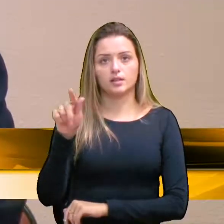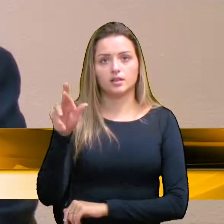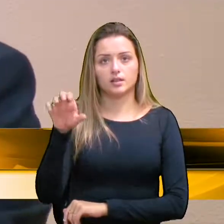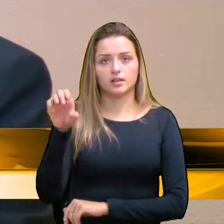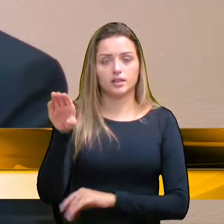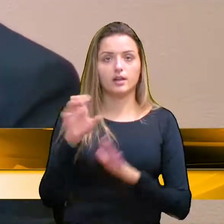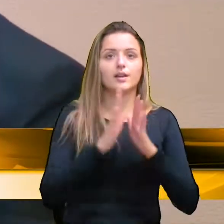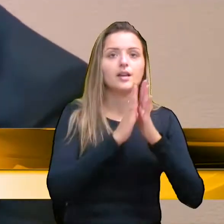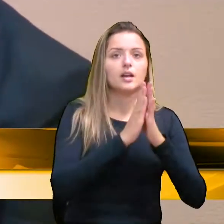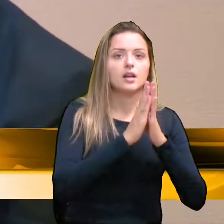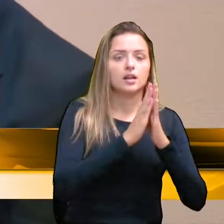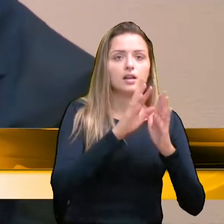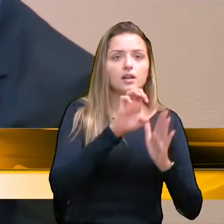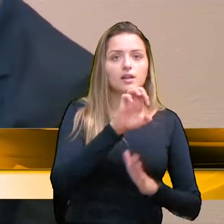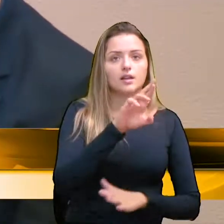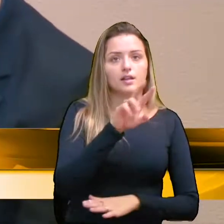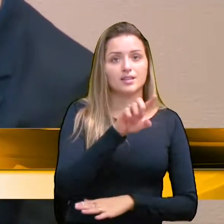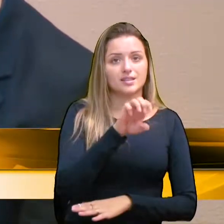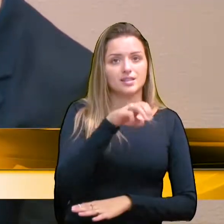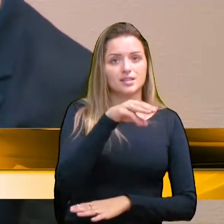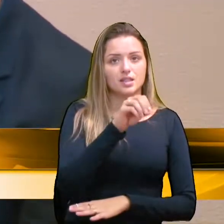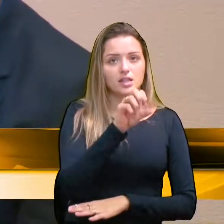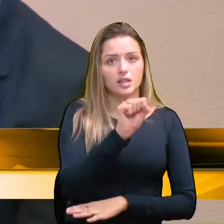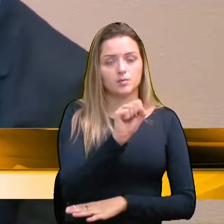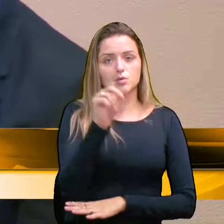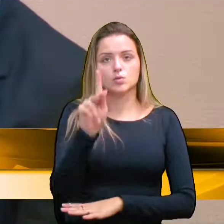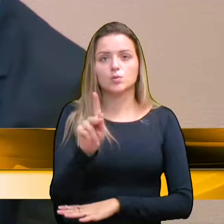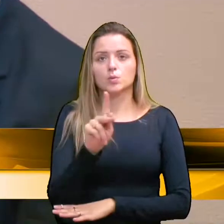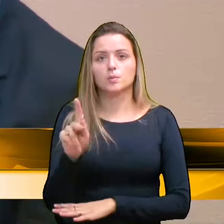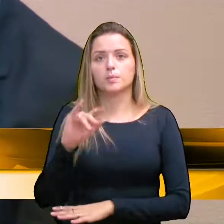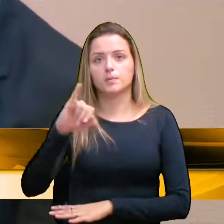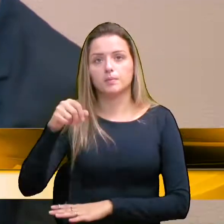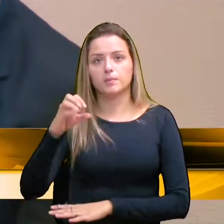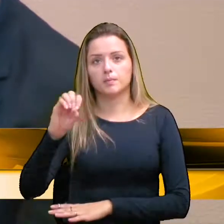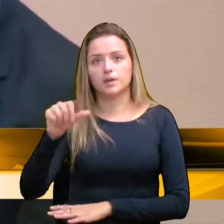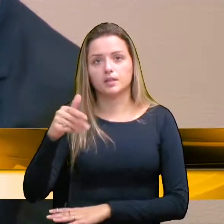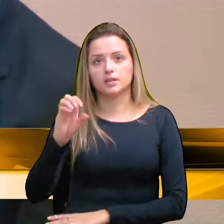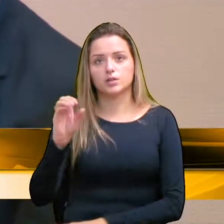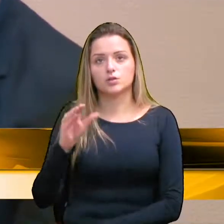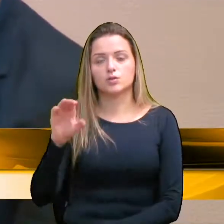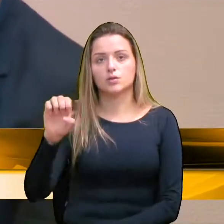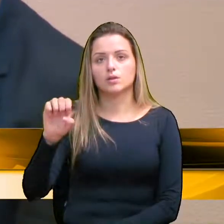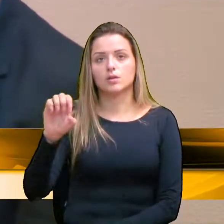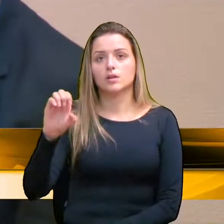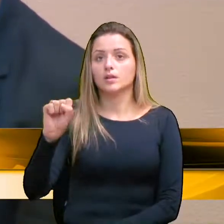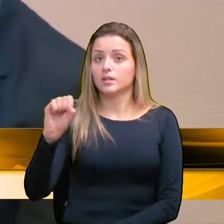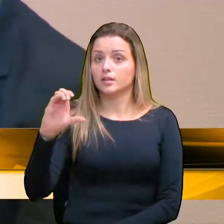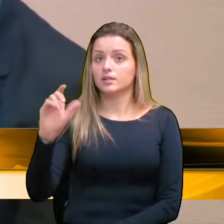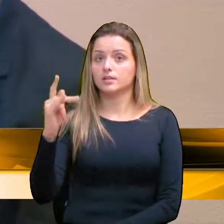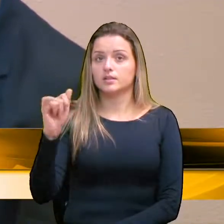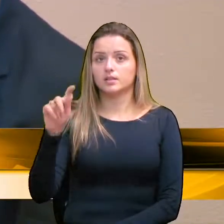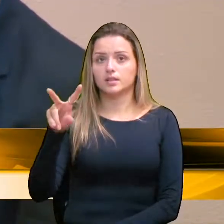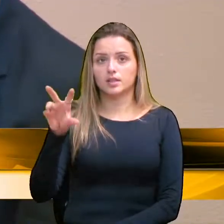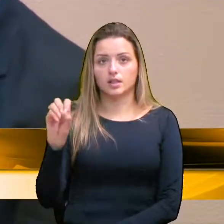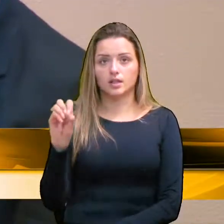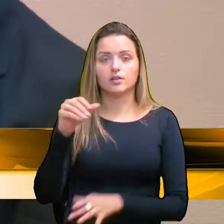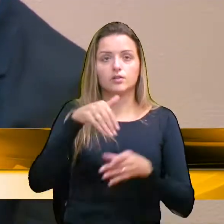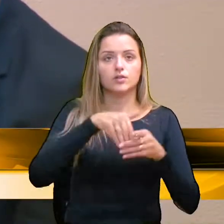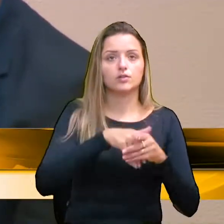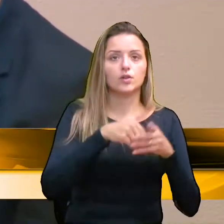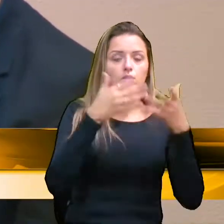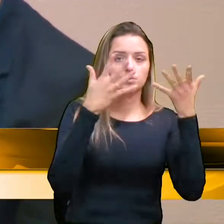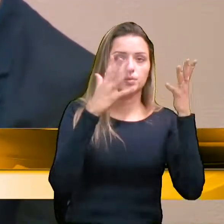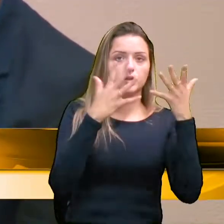Rezemos com o Beato Padre João Schiavo, o organizador foi o Padre Geraldo Boniatti, na editora Murialdo. Também um voto de congratulação ao Jean